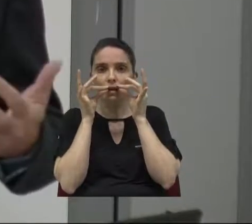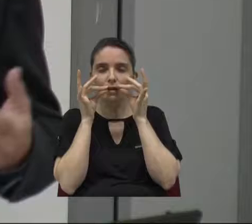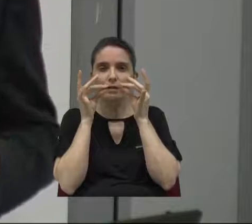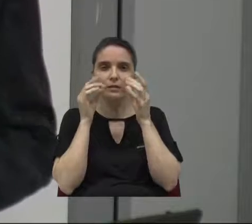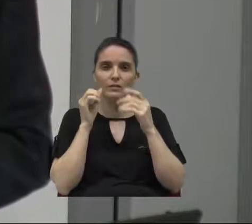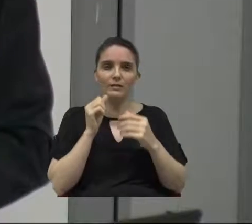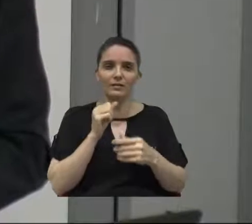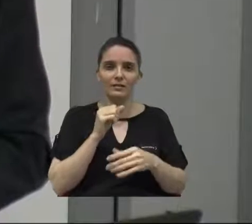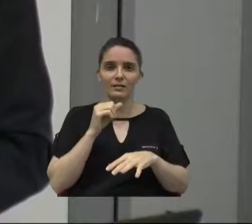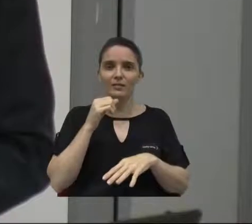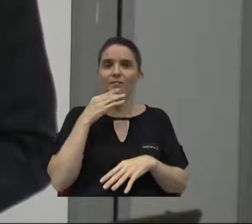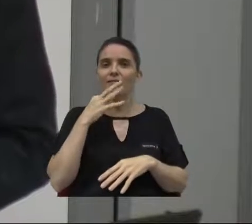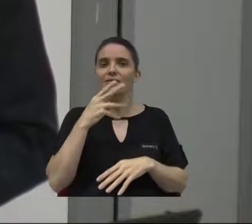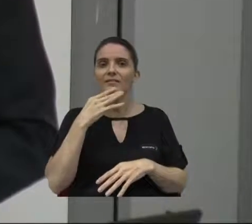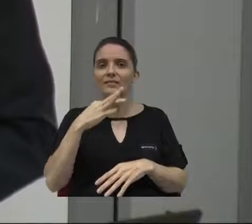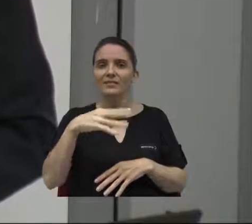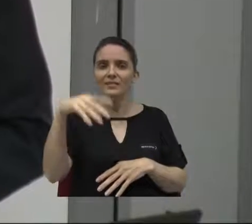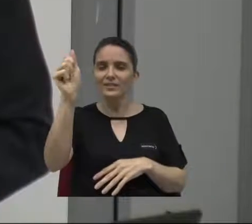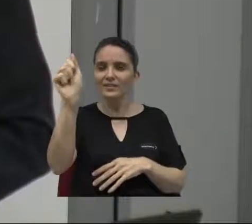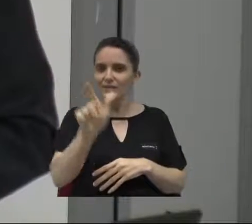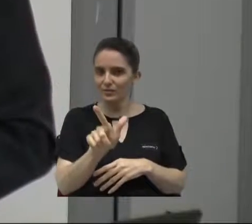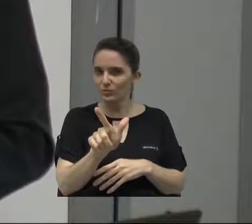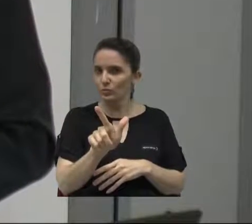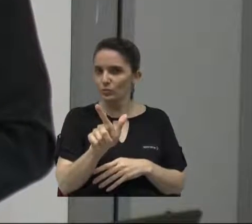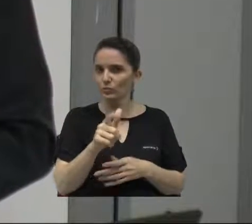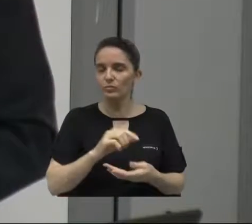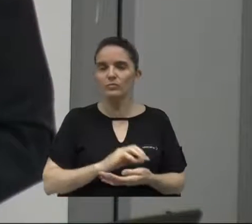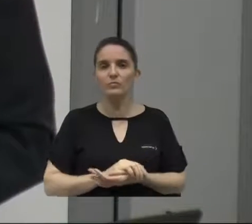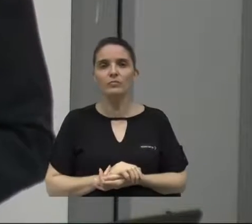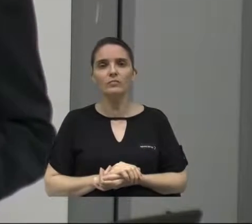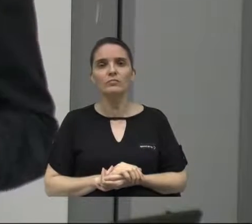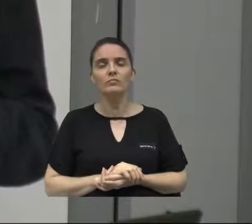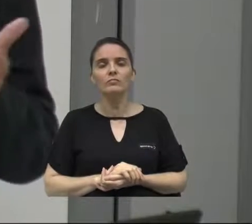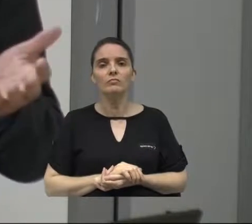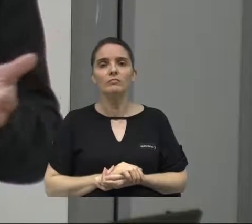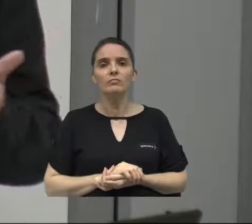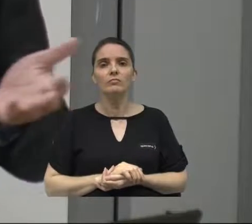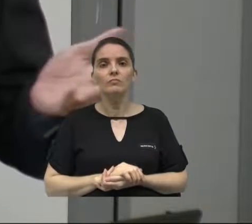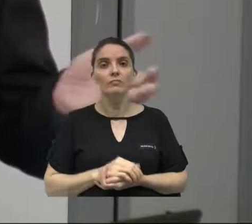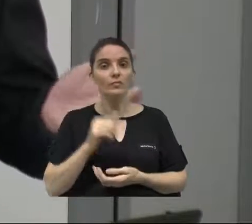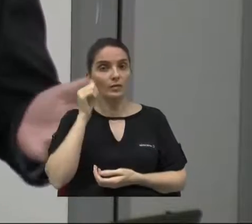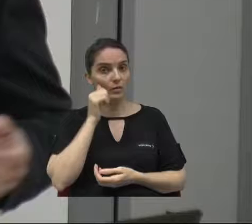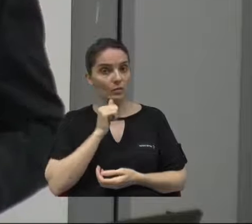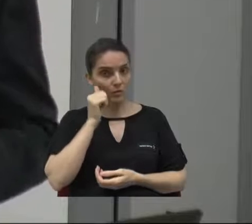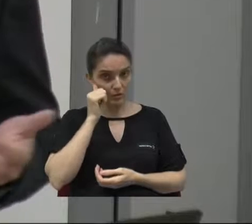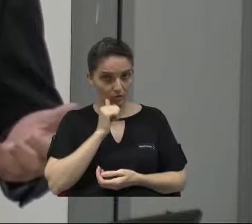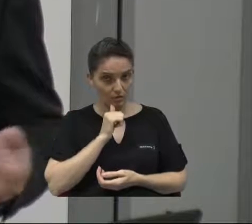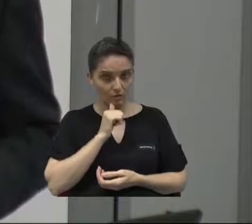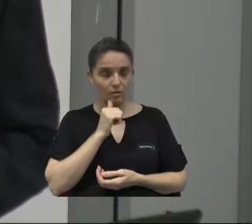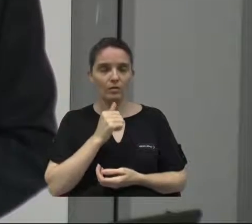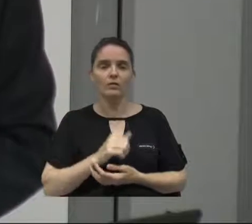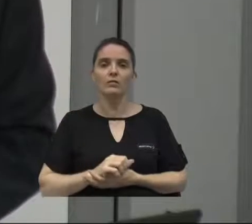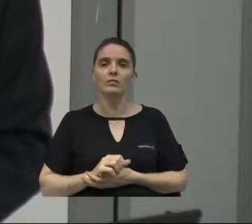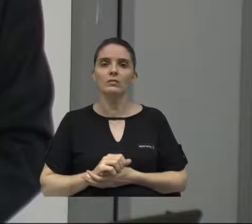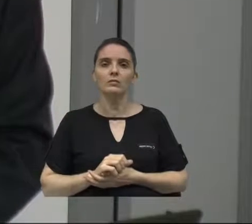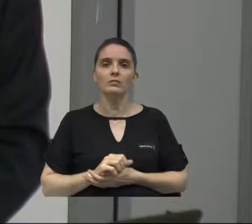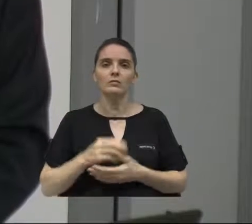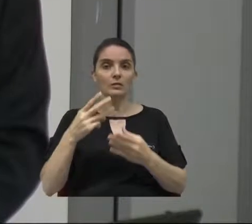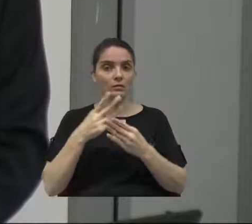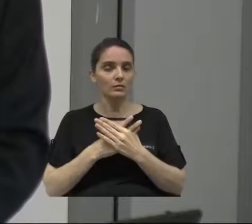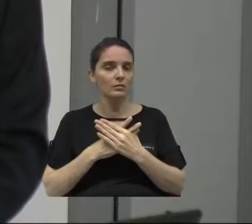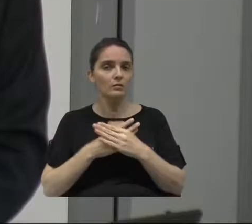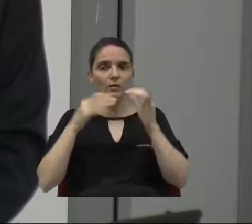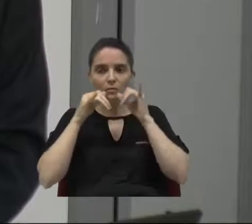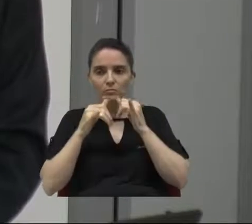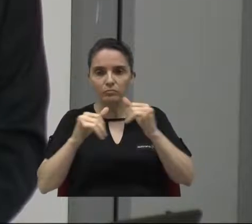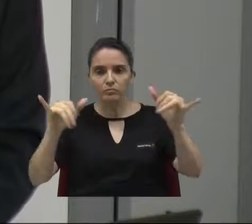azul, foi aderido à cor azul. Então eu acho importante vocês, mulheres dessa casa, né, Lu, propagarem a importância também